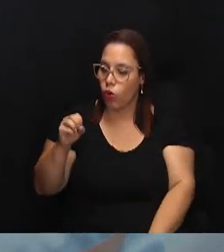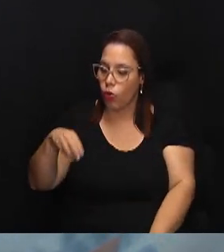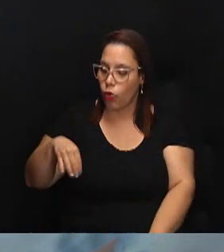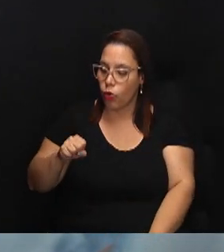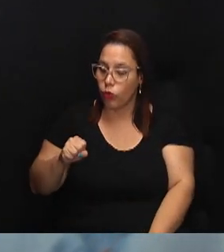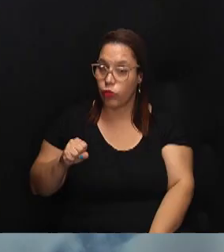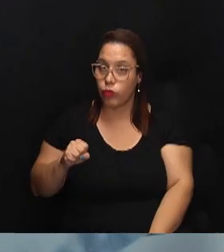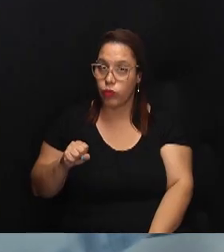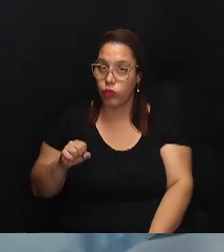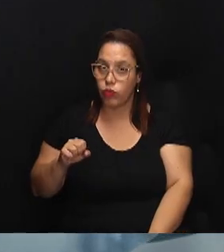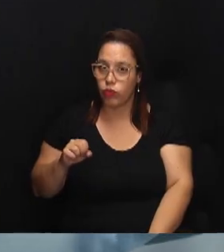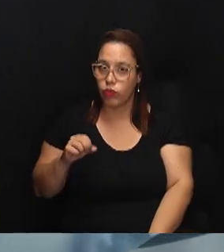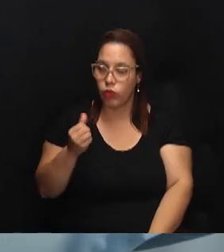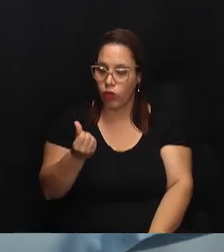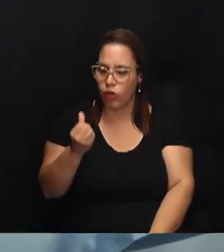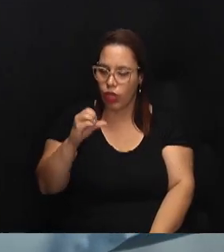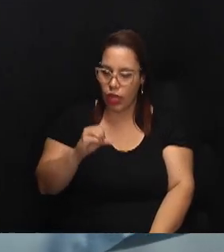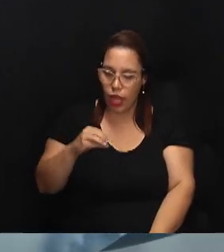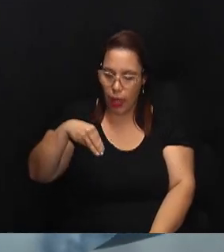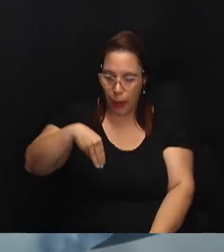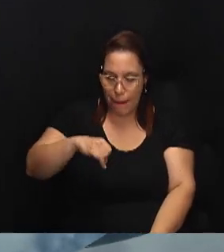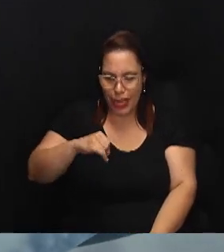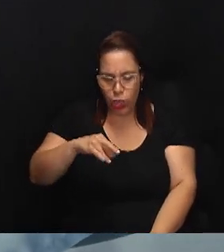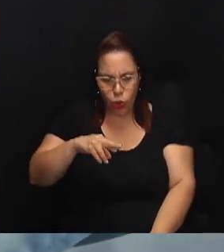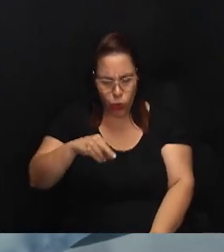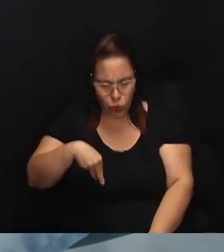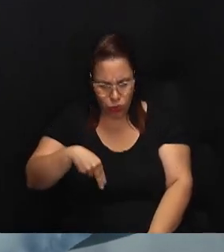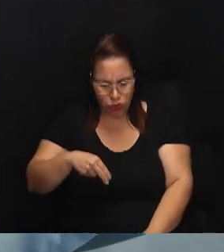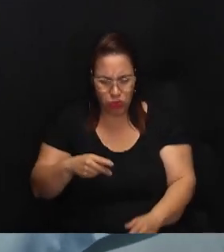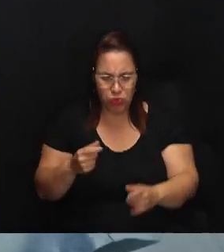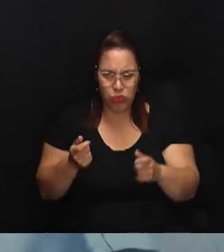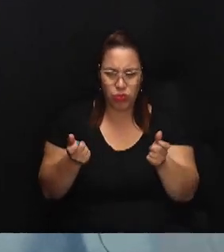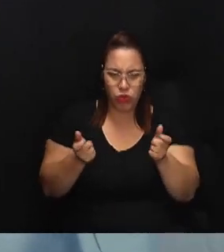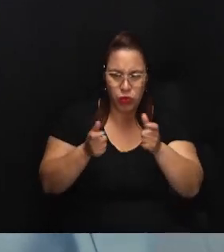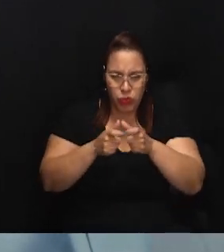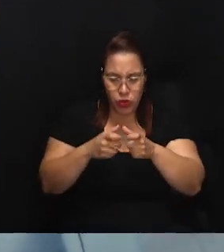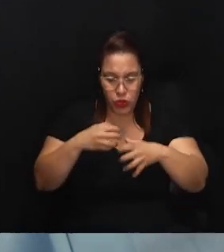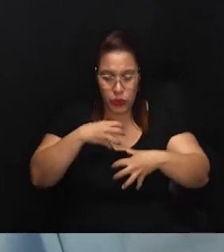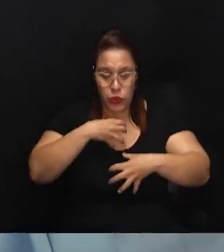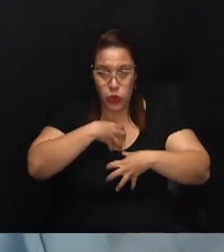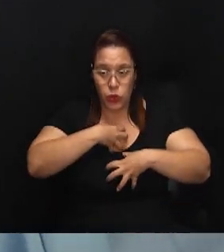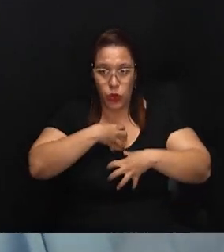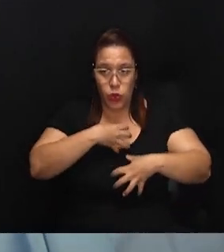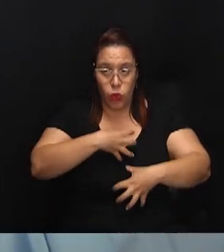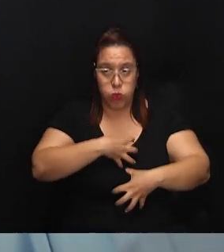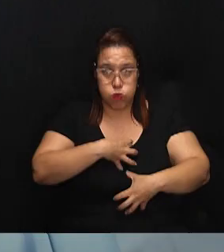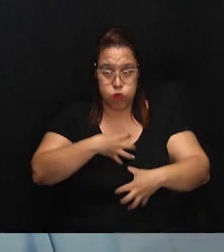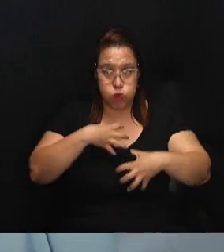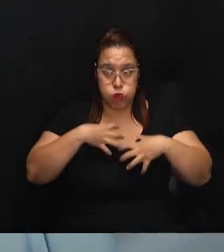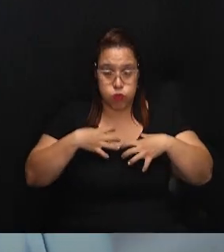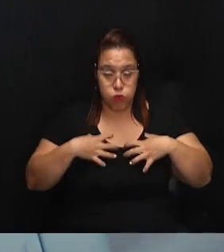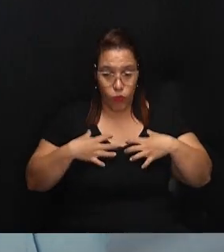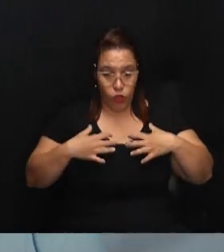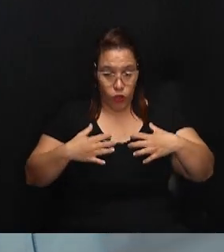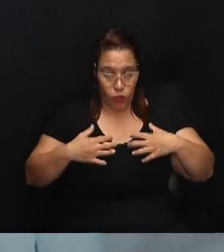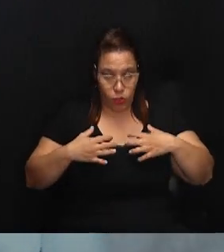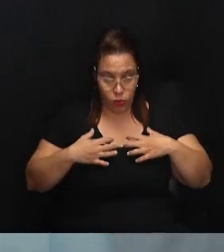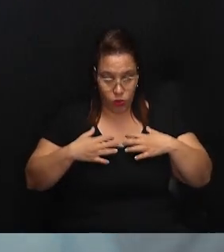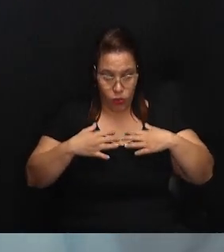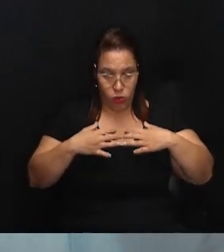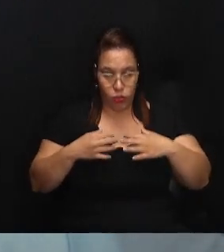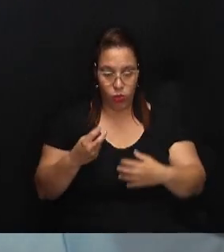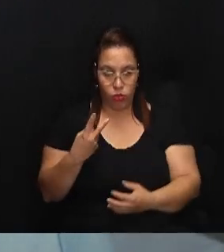Segundo informações da OMS, as partículas com diâmetro de 10 microns ou menos podem penetrar e ficar armazenadas